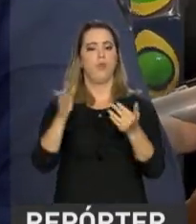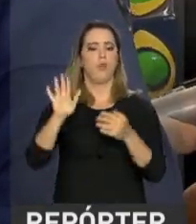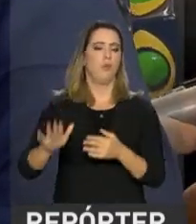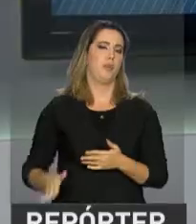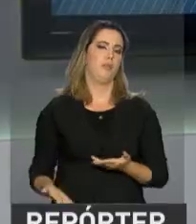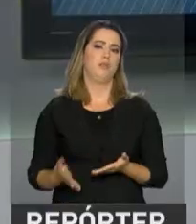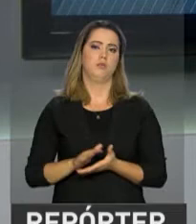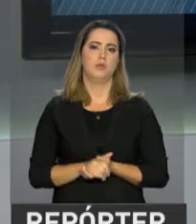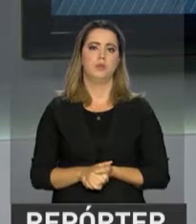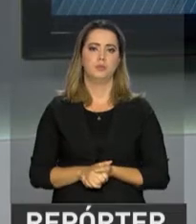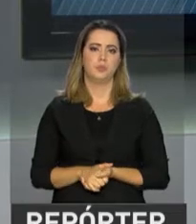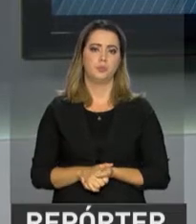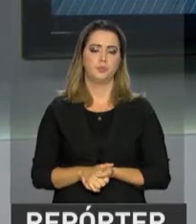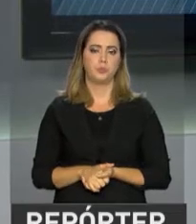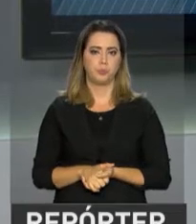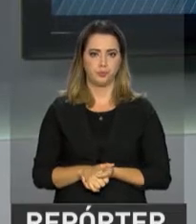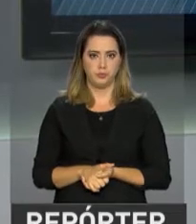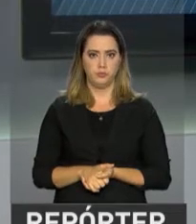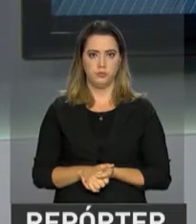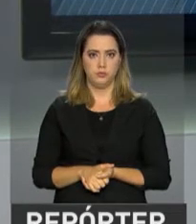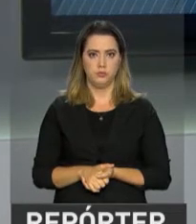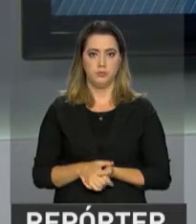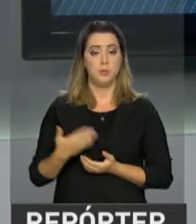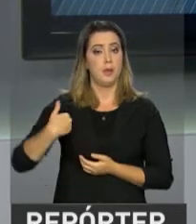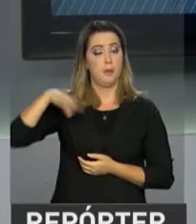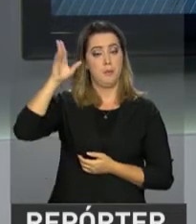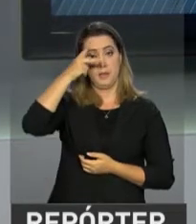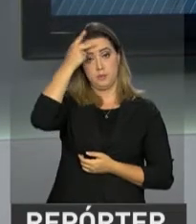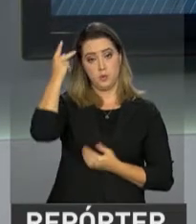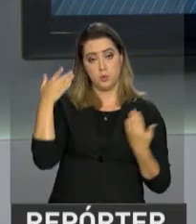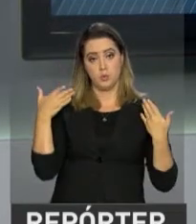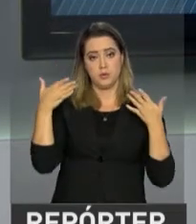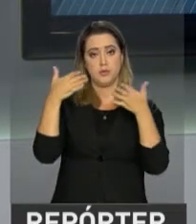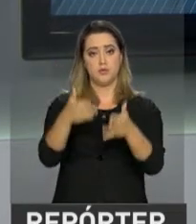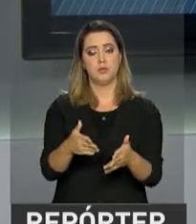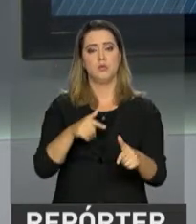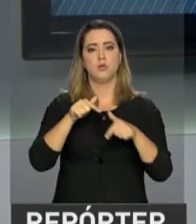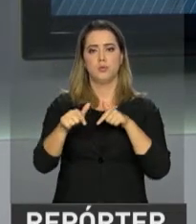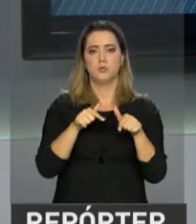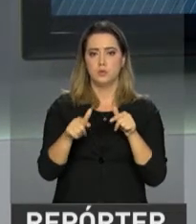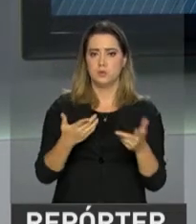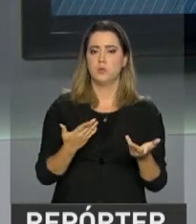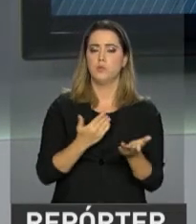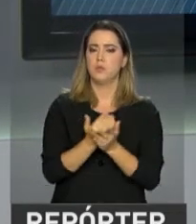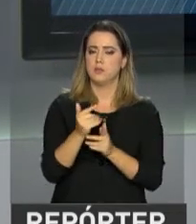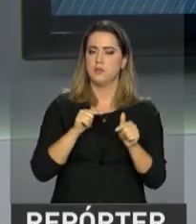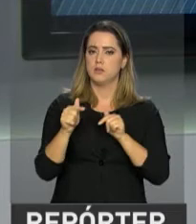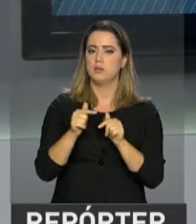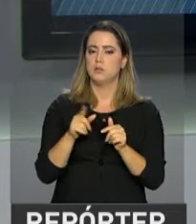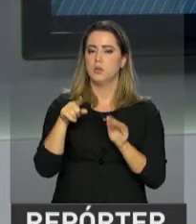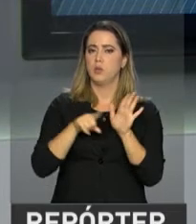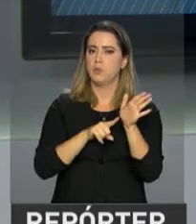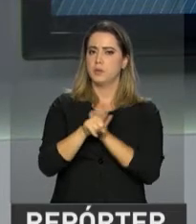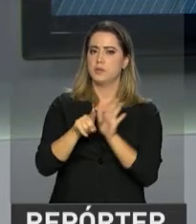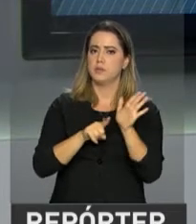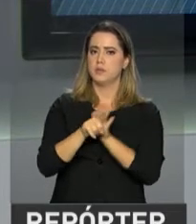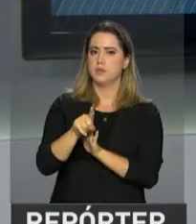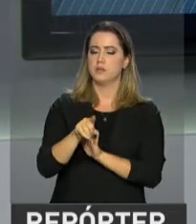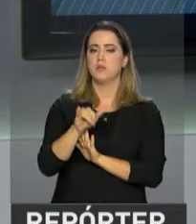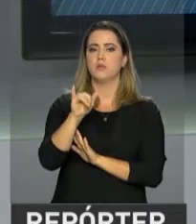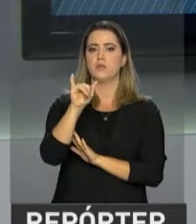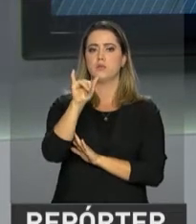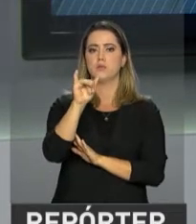meu rosto mais trabalhadores estão entrando no mercado de trabalho por conta própria é o que diz a pesquisa por amostra de